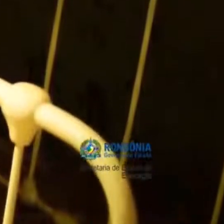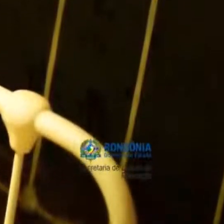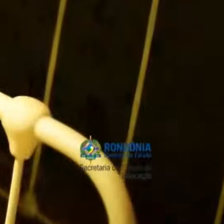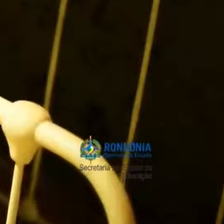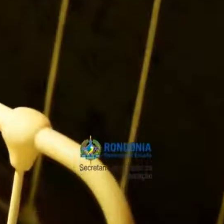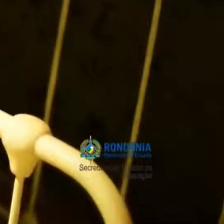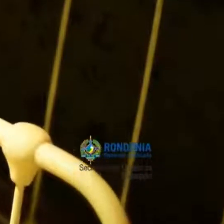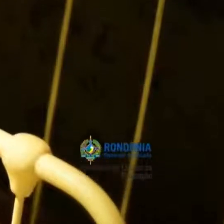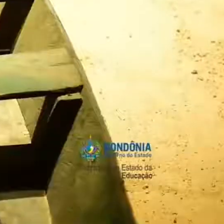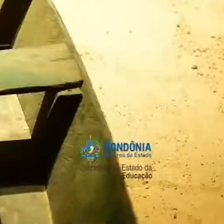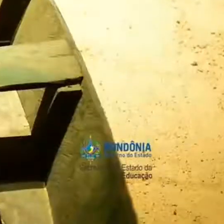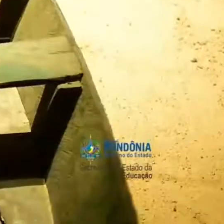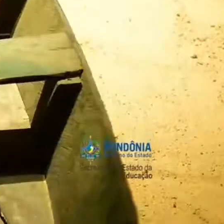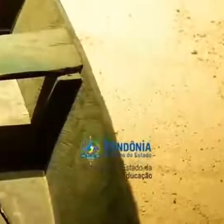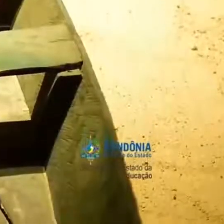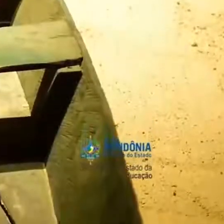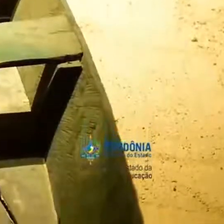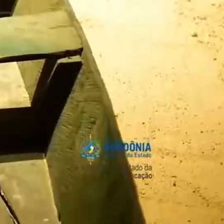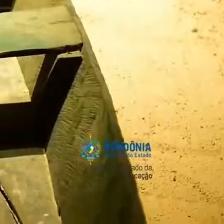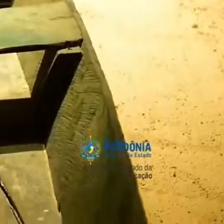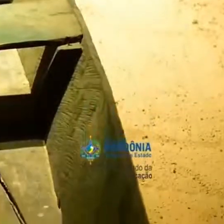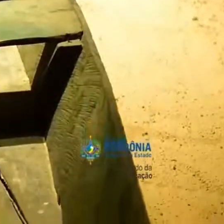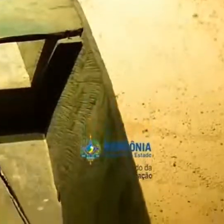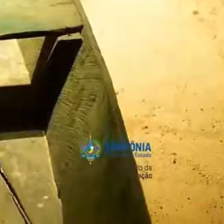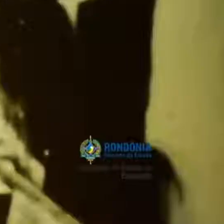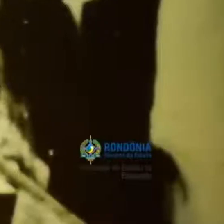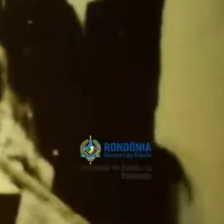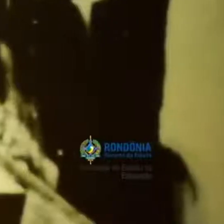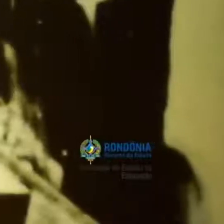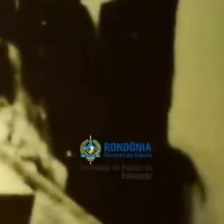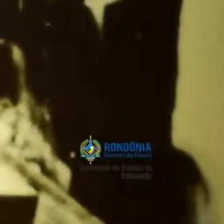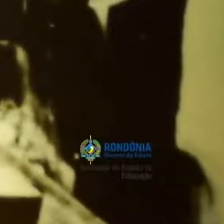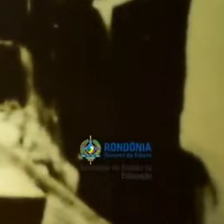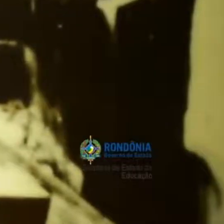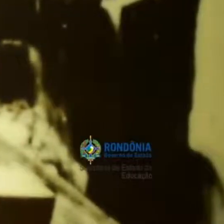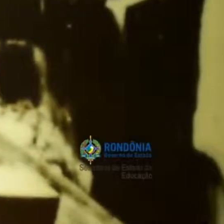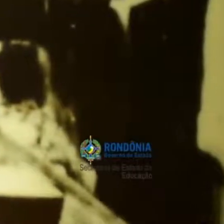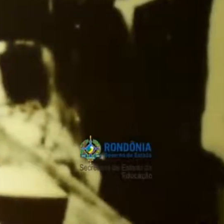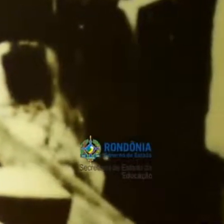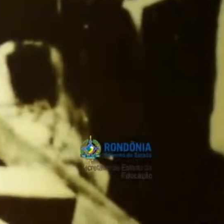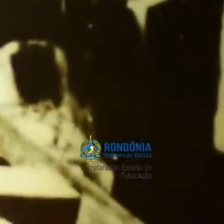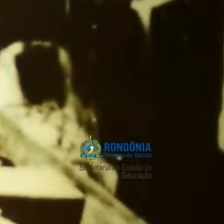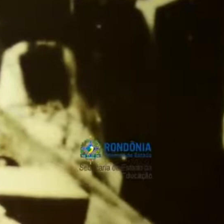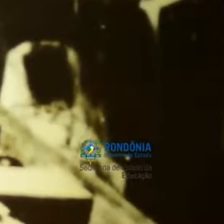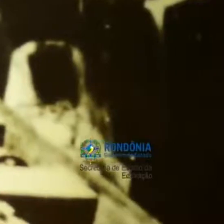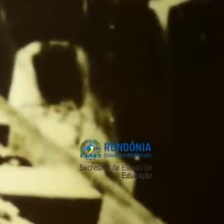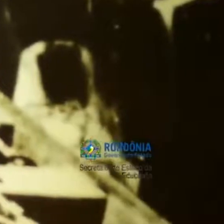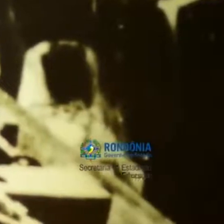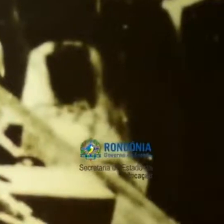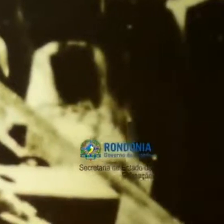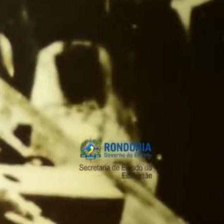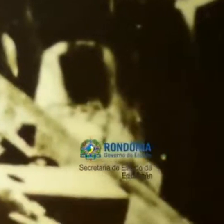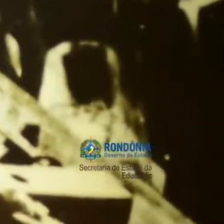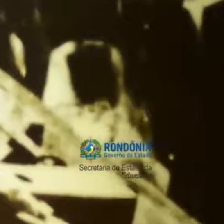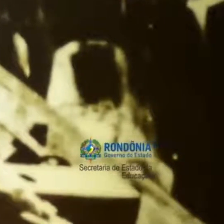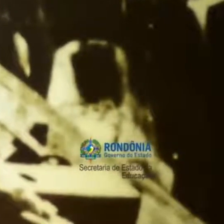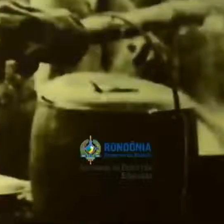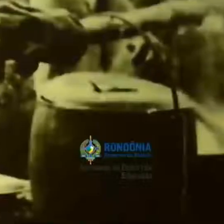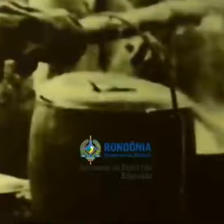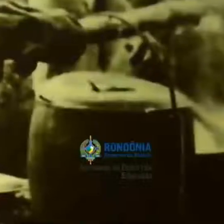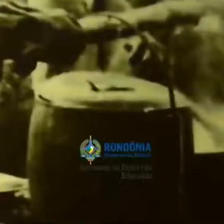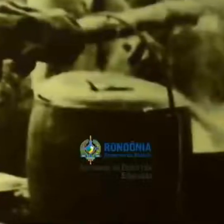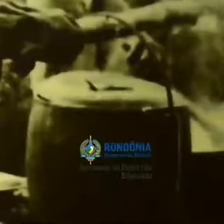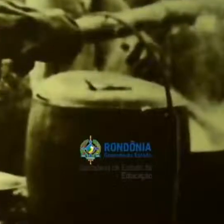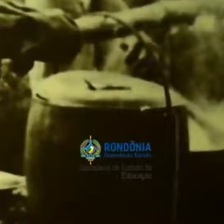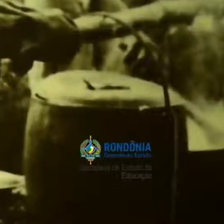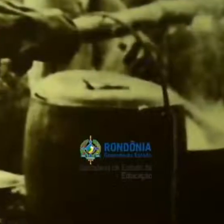brasileiro sabia disso, deu uma nova missão para ele: acompanhar o presidente norte-americano, Theodore Roosevelt, numa missão que